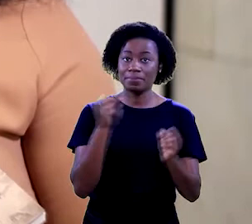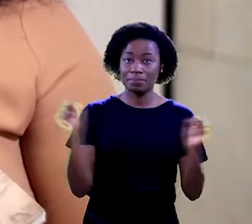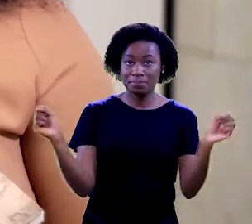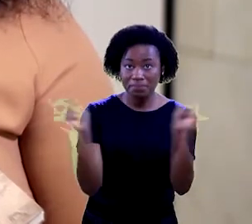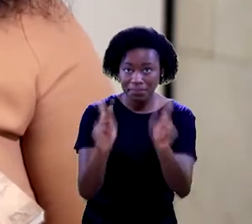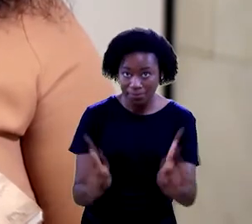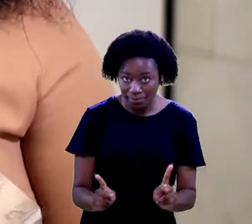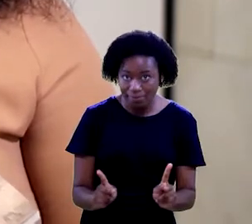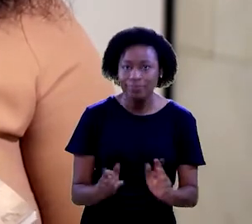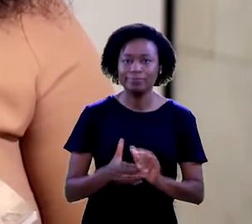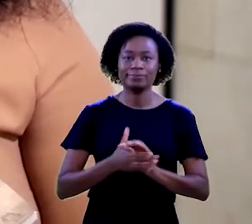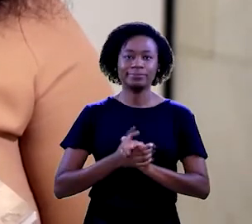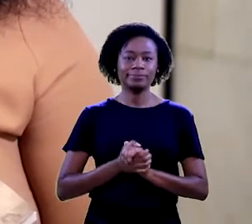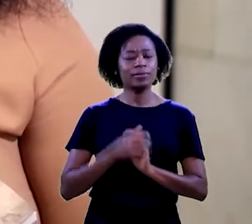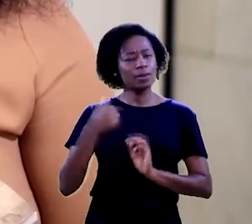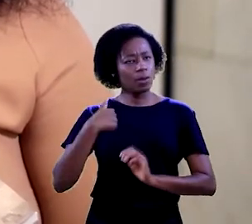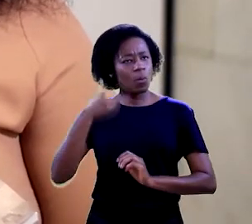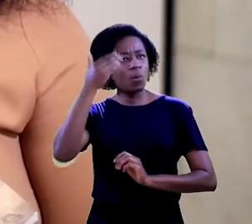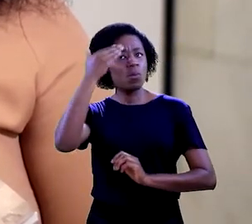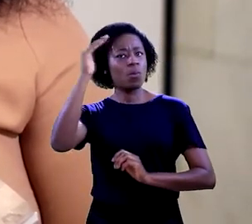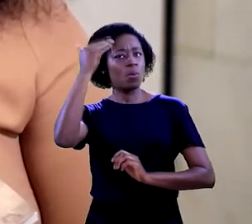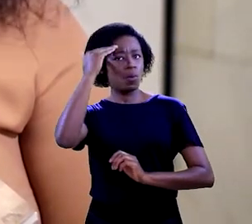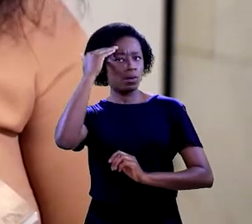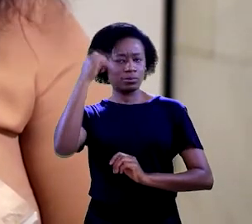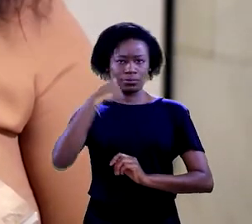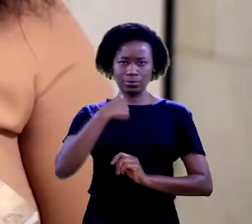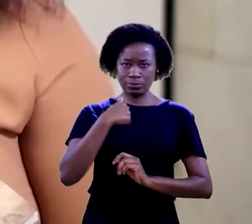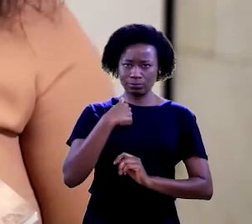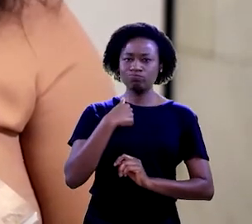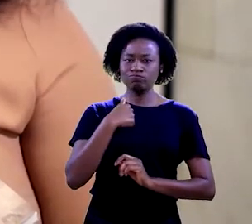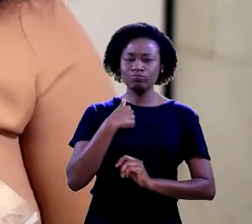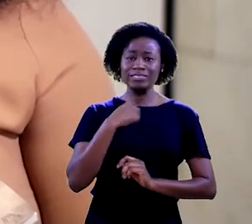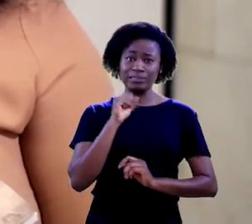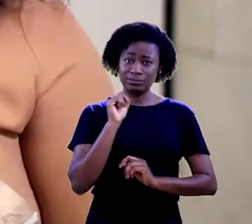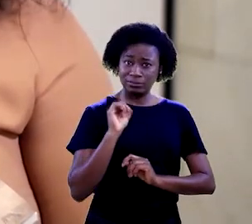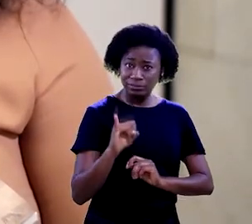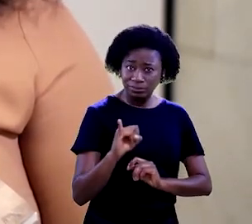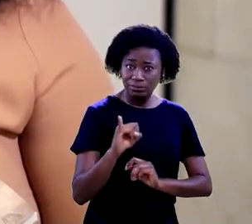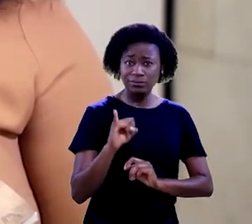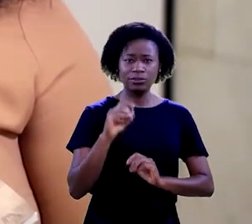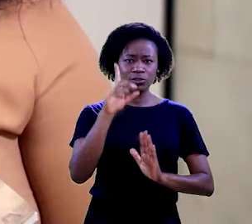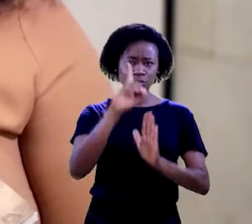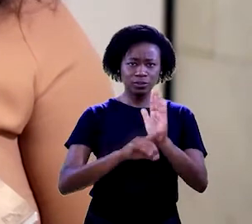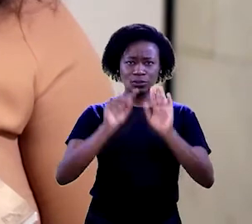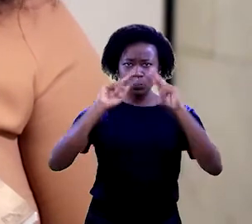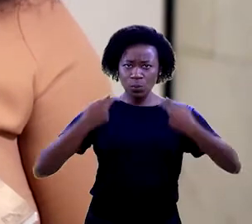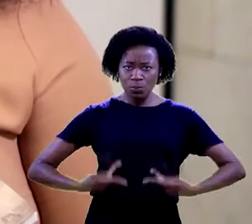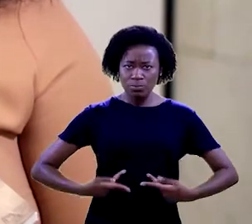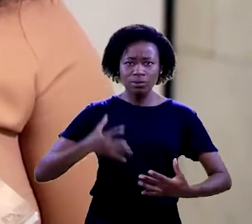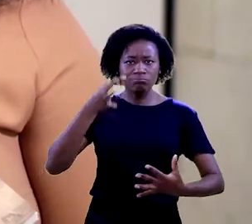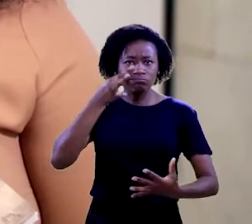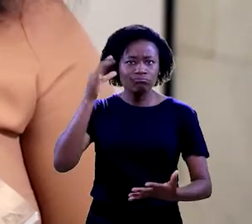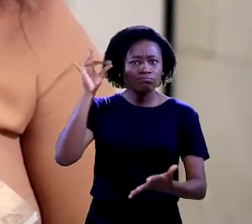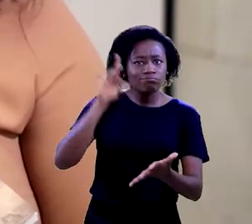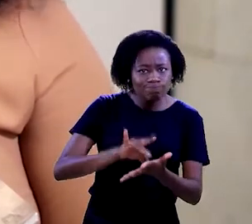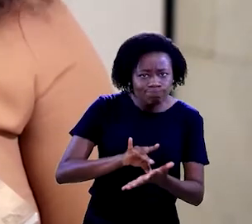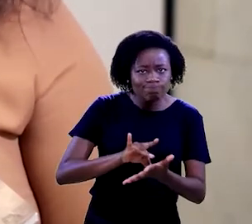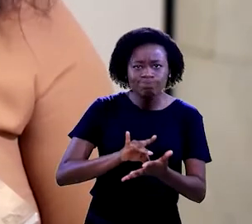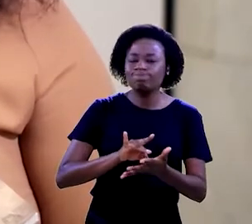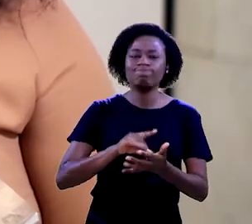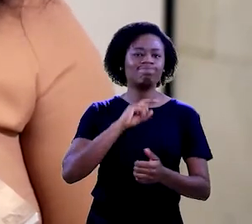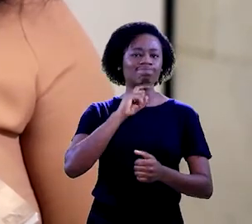eu particularmente entendo muito, que não há paz sem a concretude dos direitos humanos, não